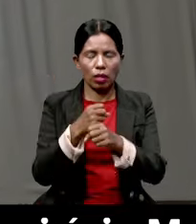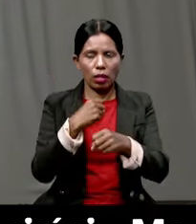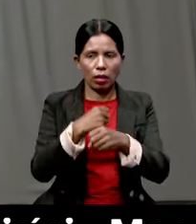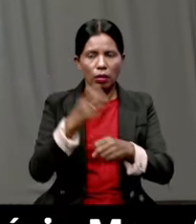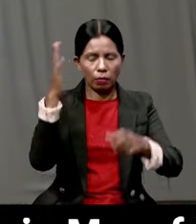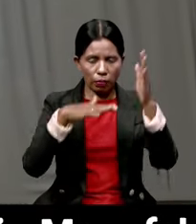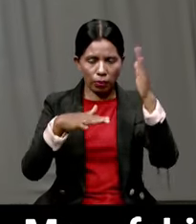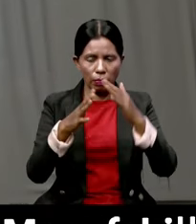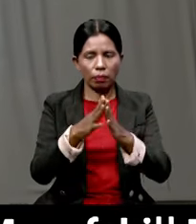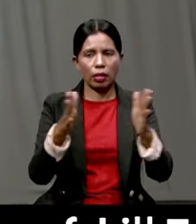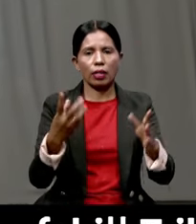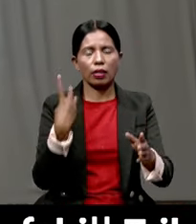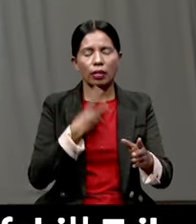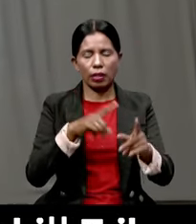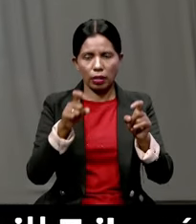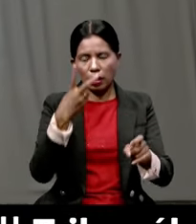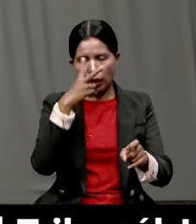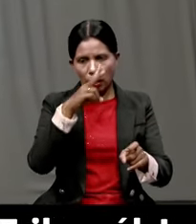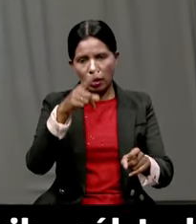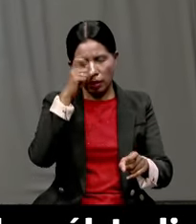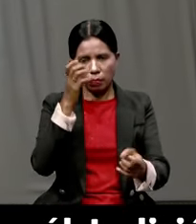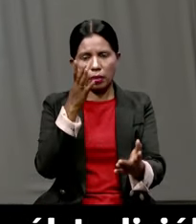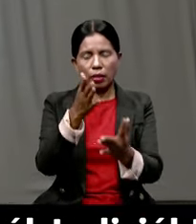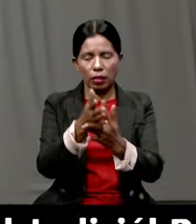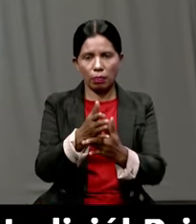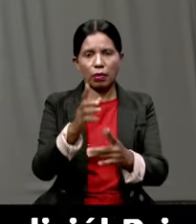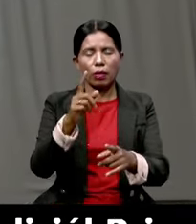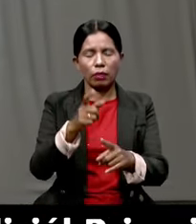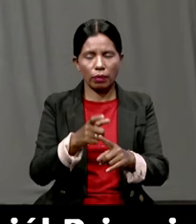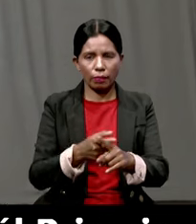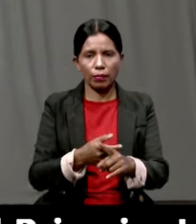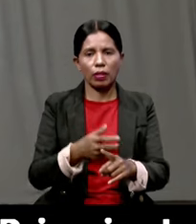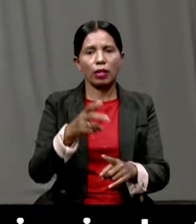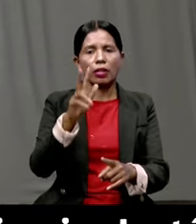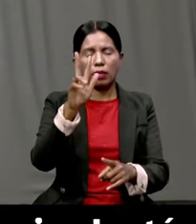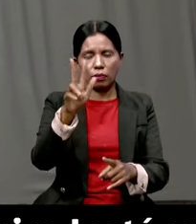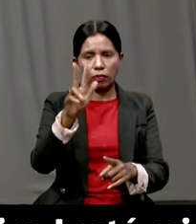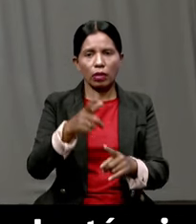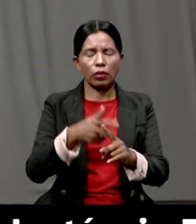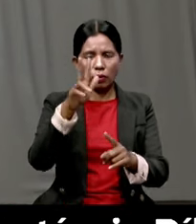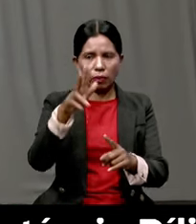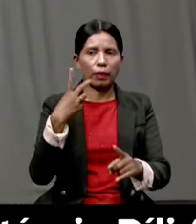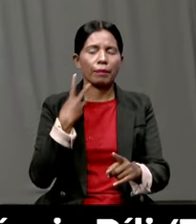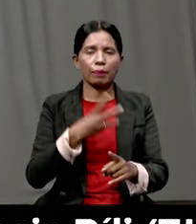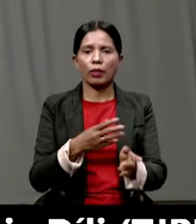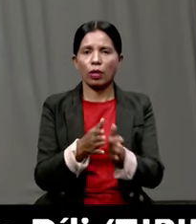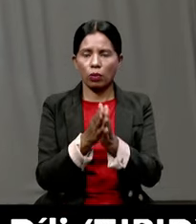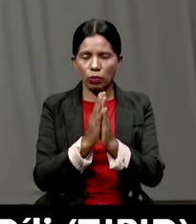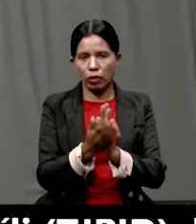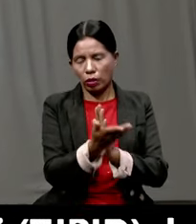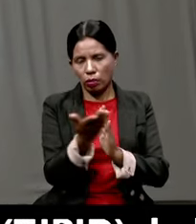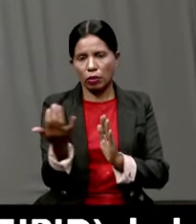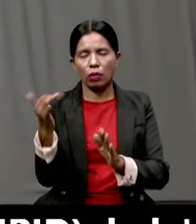problema bara que ita tem haré mas bem também ita tu tama na base segundo trimestre terceiro trimestre a mi uso ita boa se ira tu